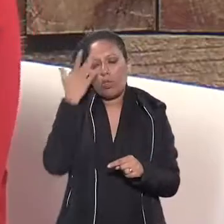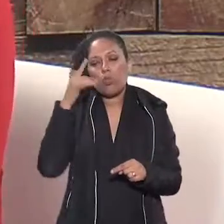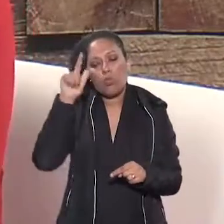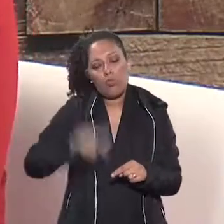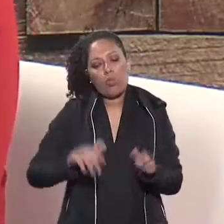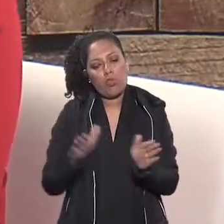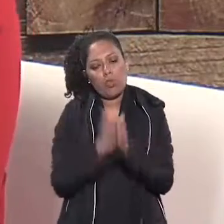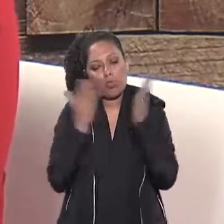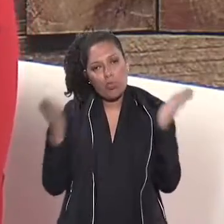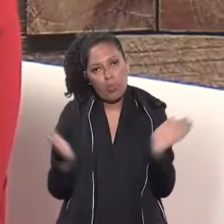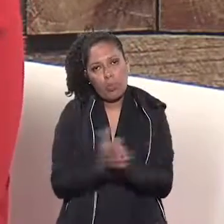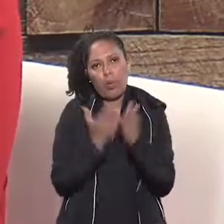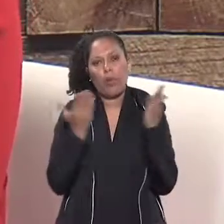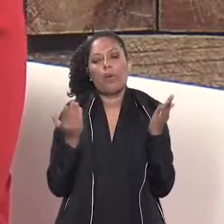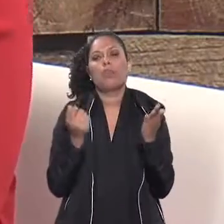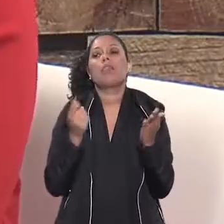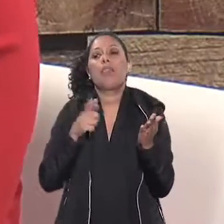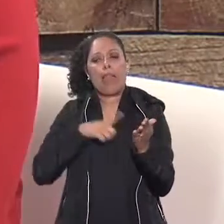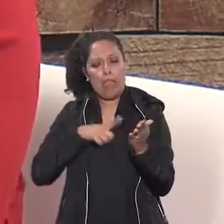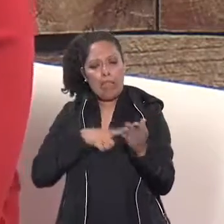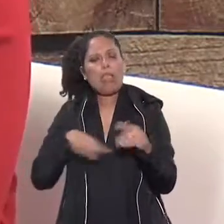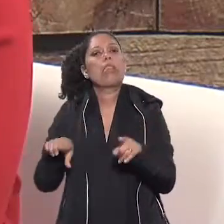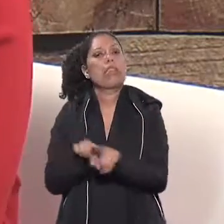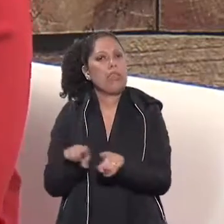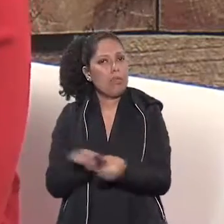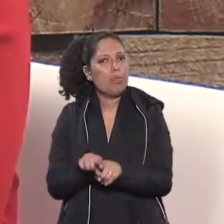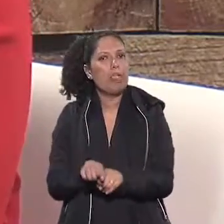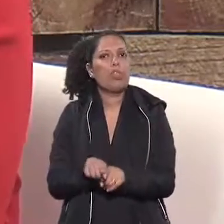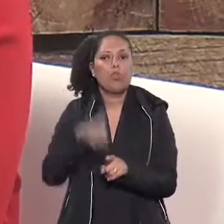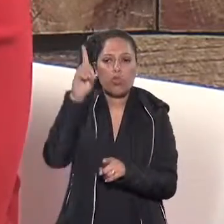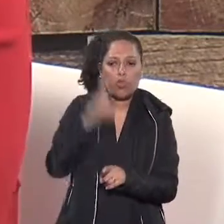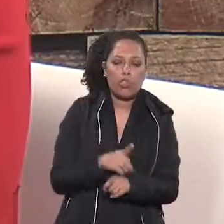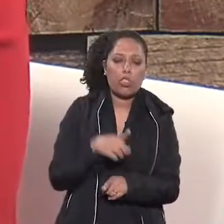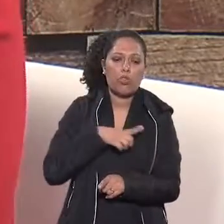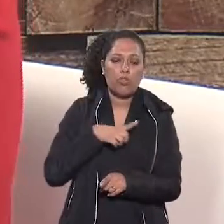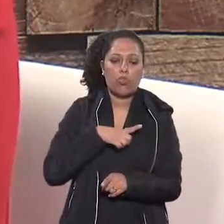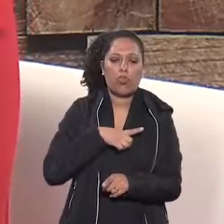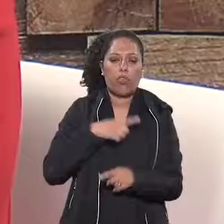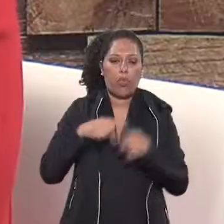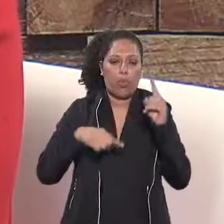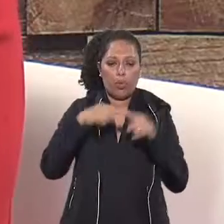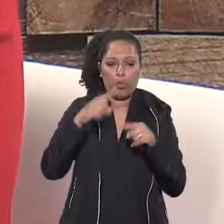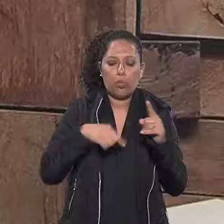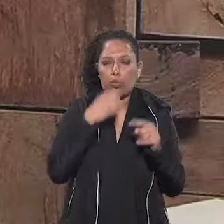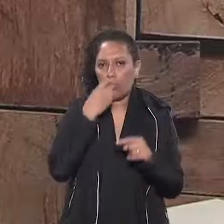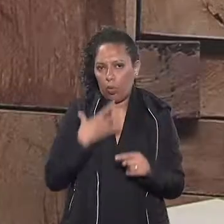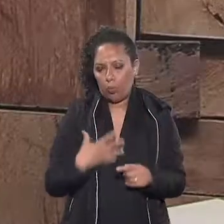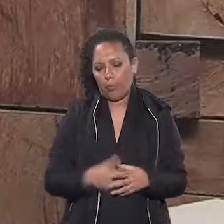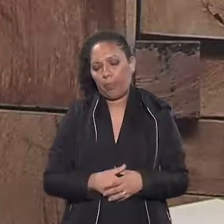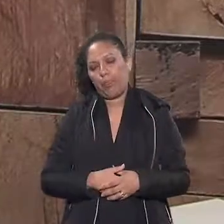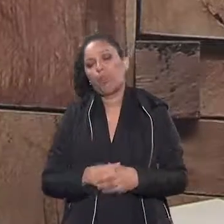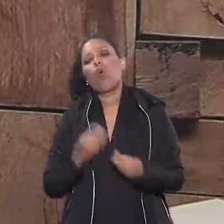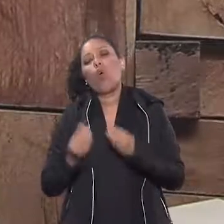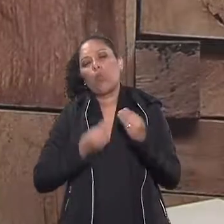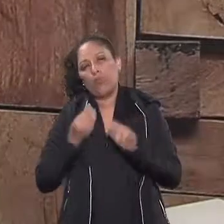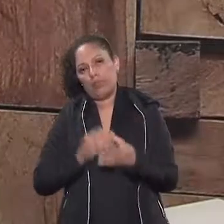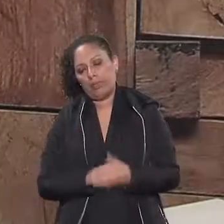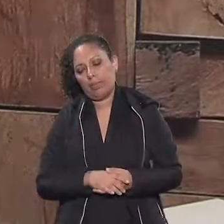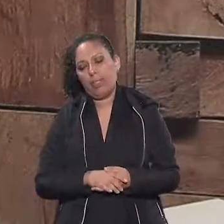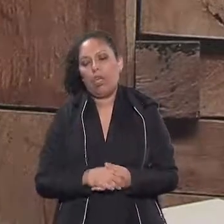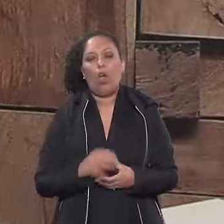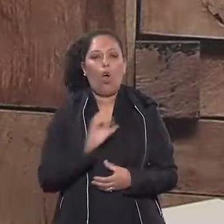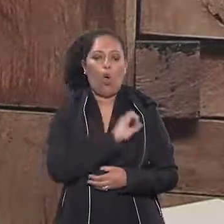mais pobres, com menos recursos, terem possibilidade de consumir esses produtos. Isso é uma ótima pergunta